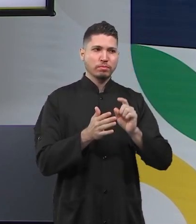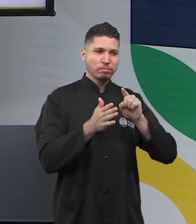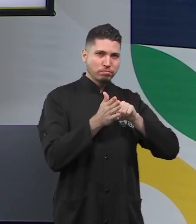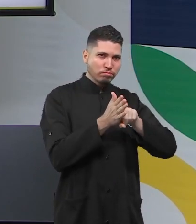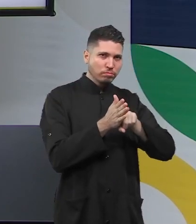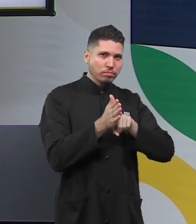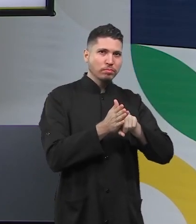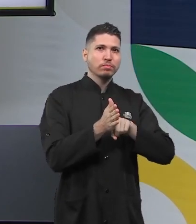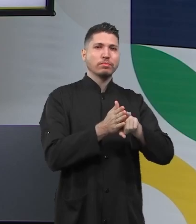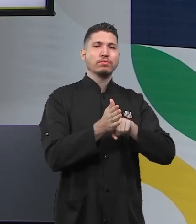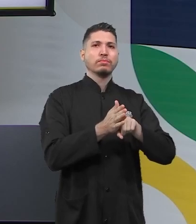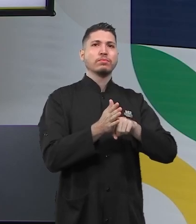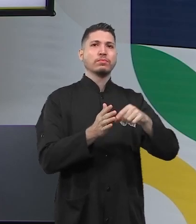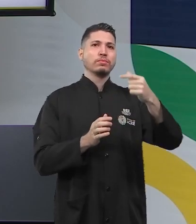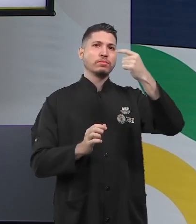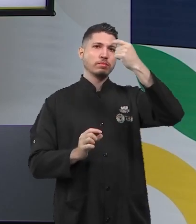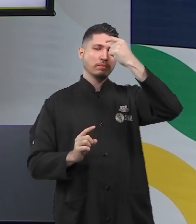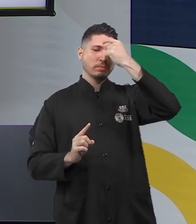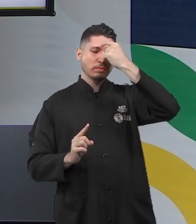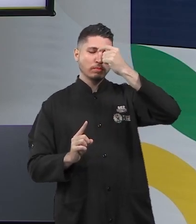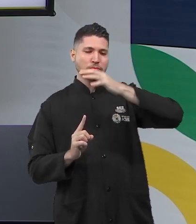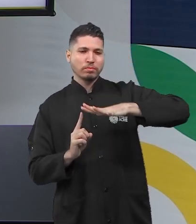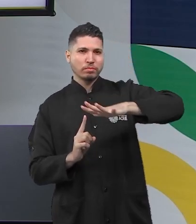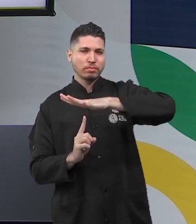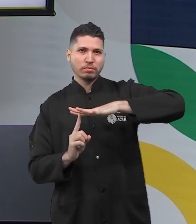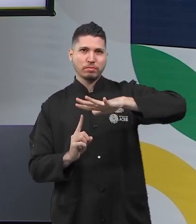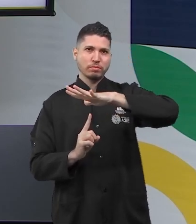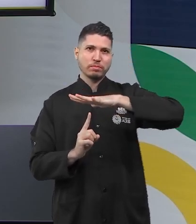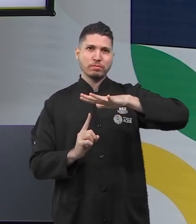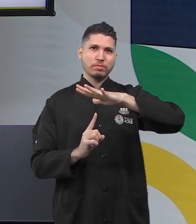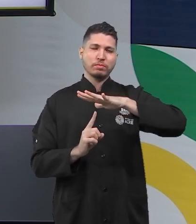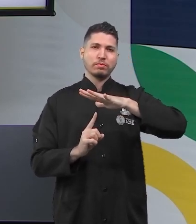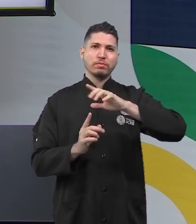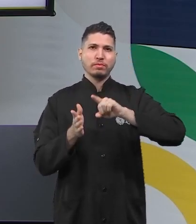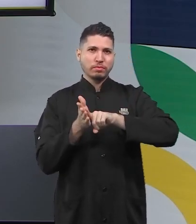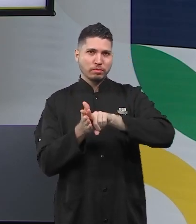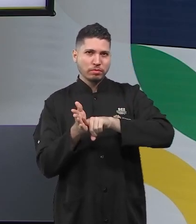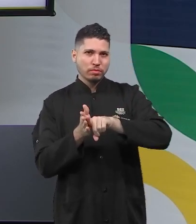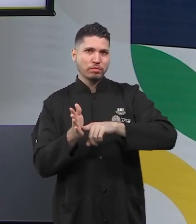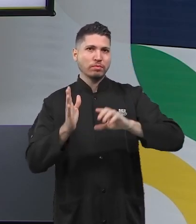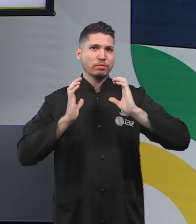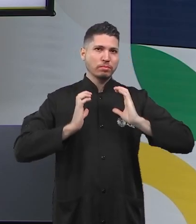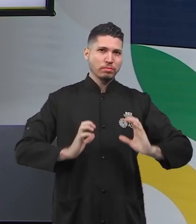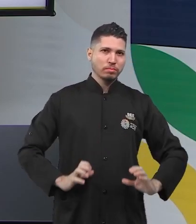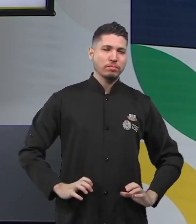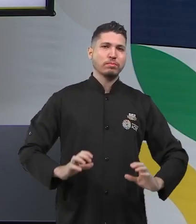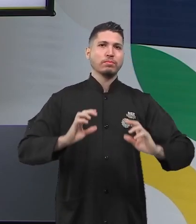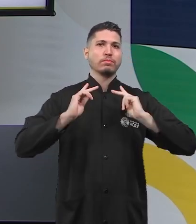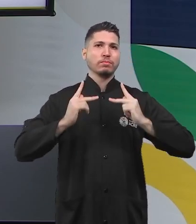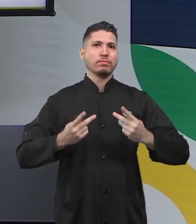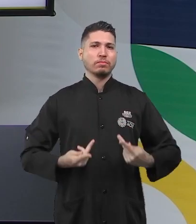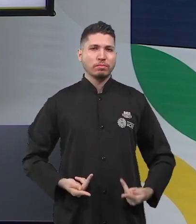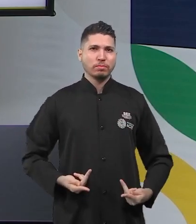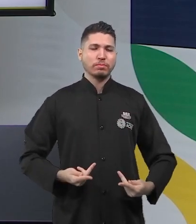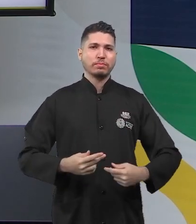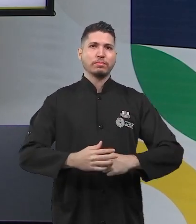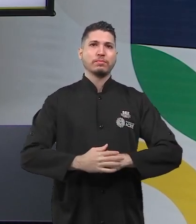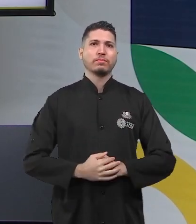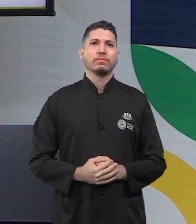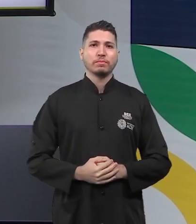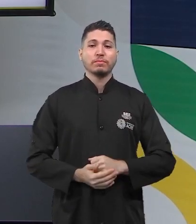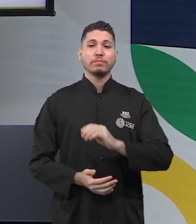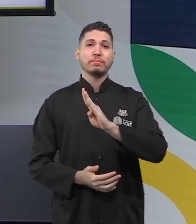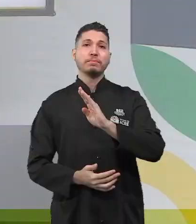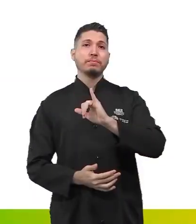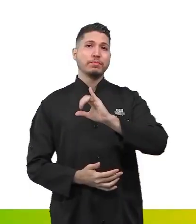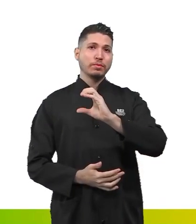área da filosofia que investiga as condutas humanas. Agora, e a